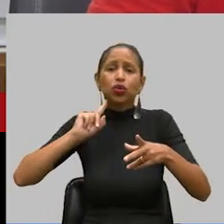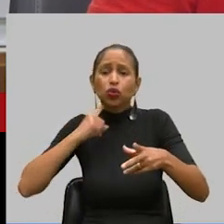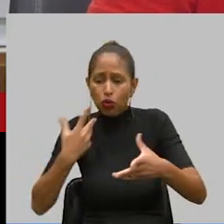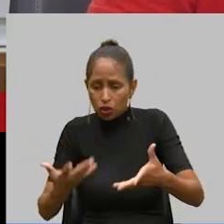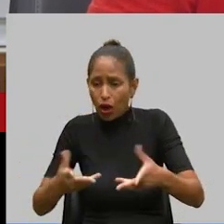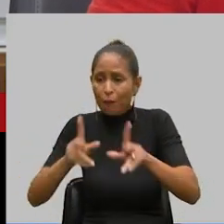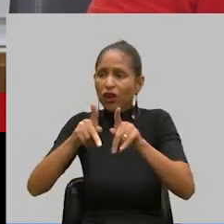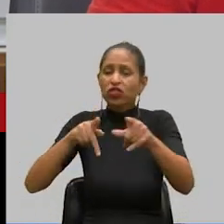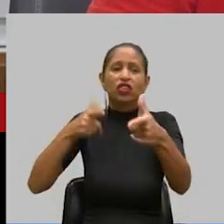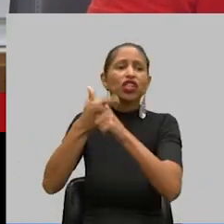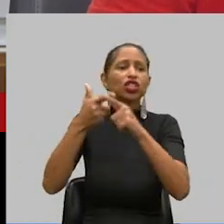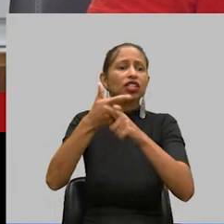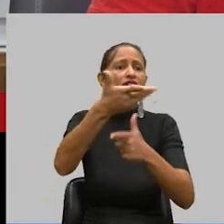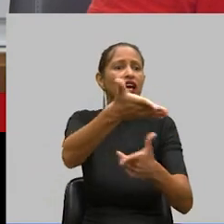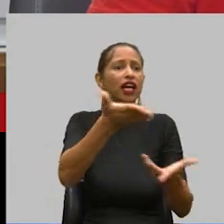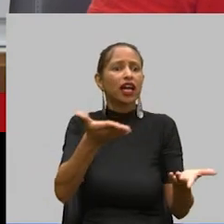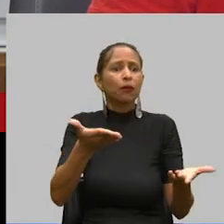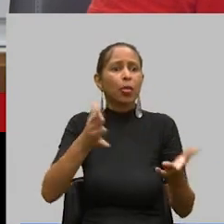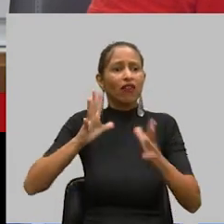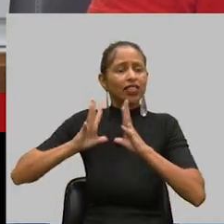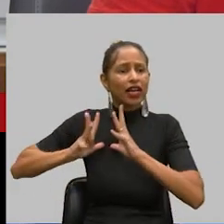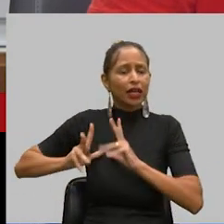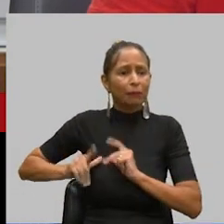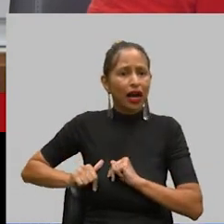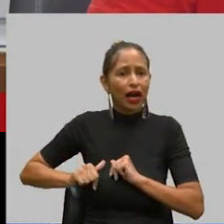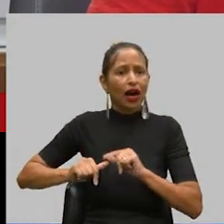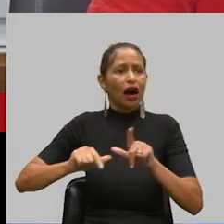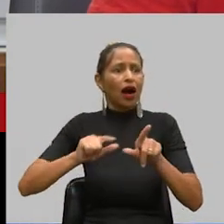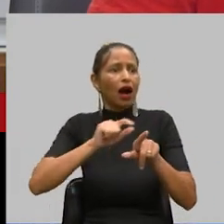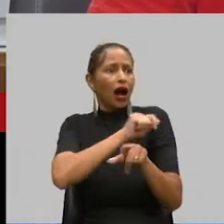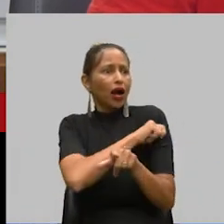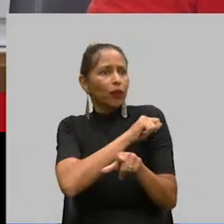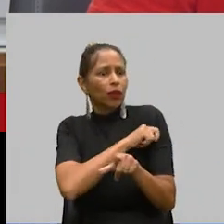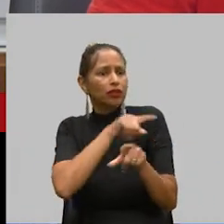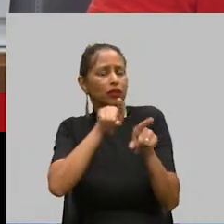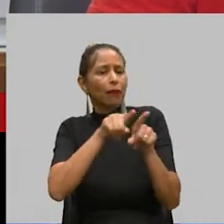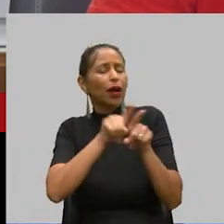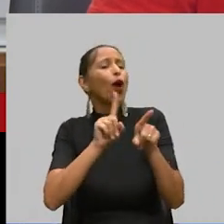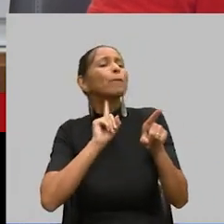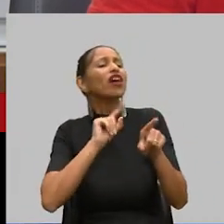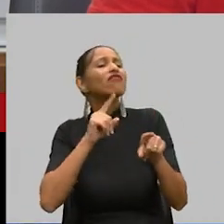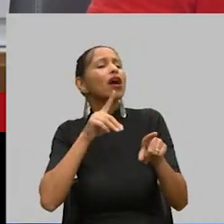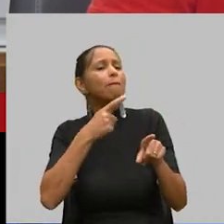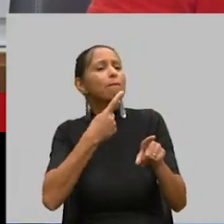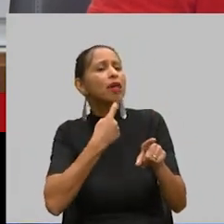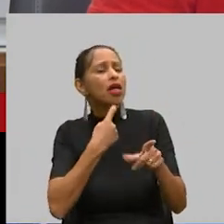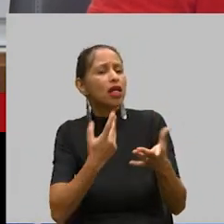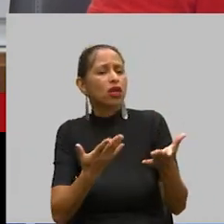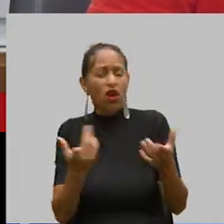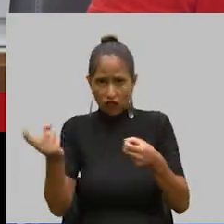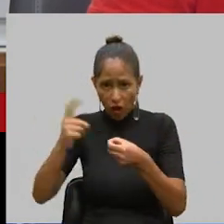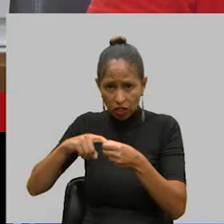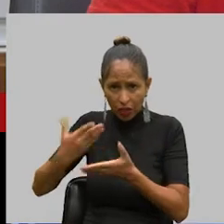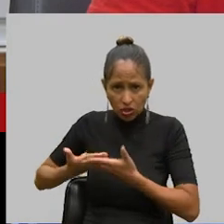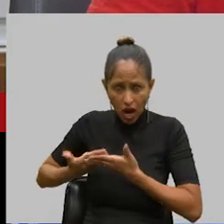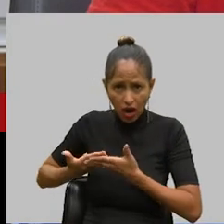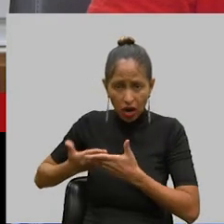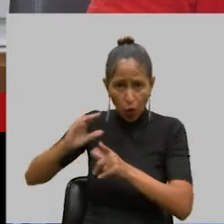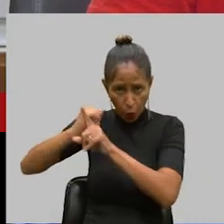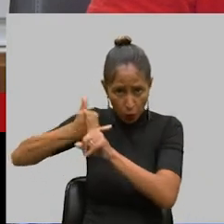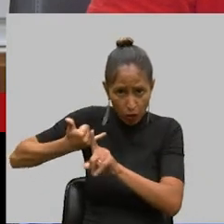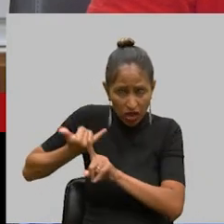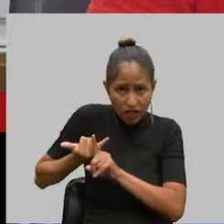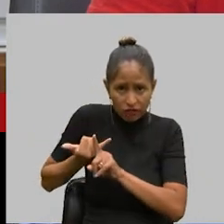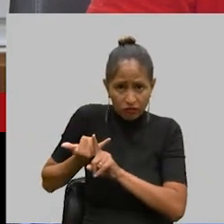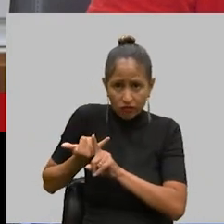professora vai chamar atenção vai falar que ele tem que limpar os colegas do meio urbano vão chamar ele de pé vermelho ele vai querer voltar pra escola quantos e